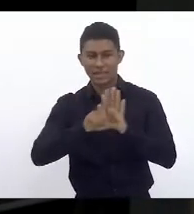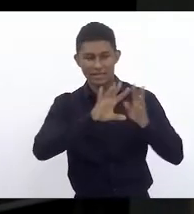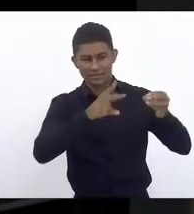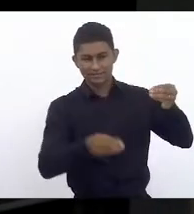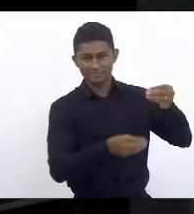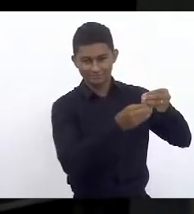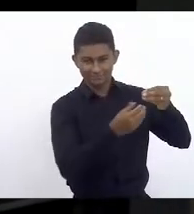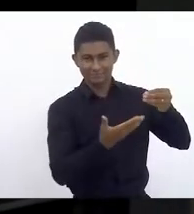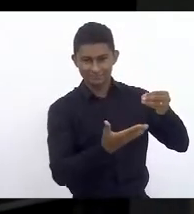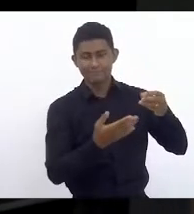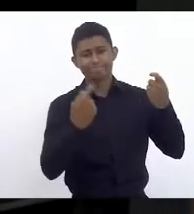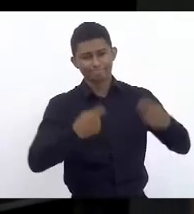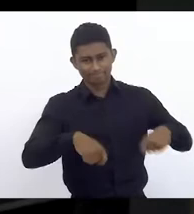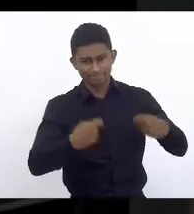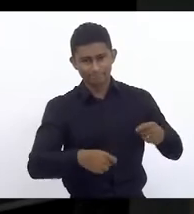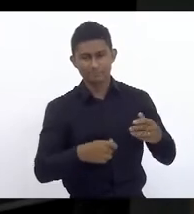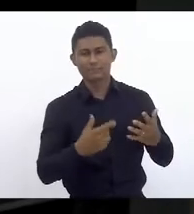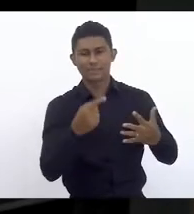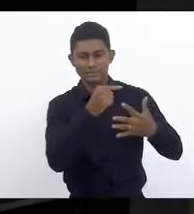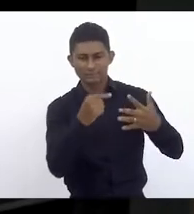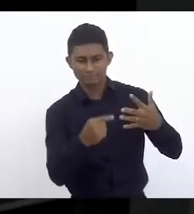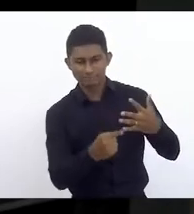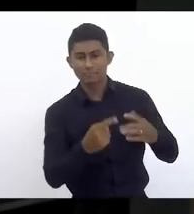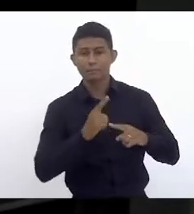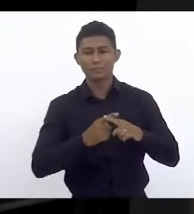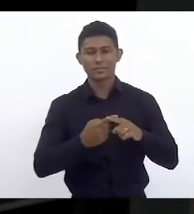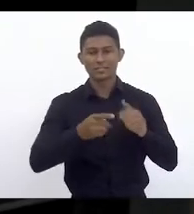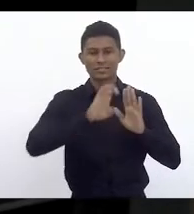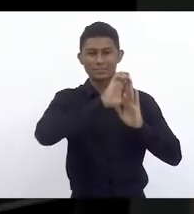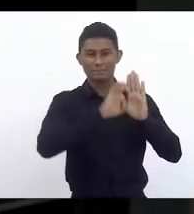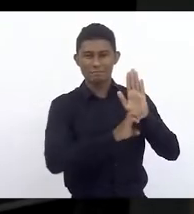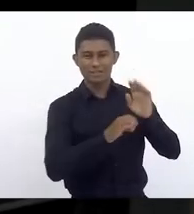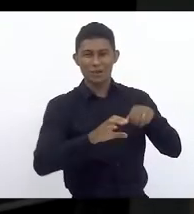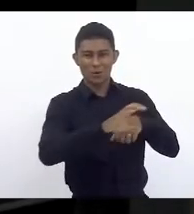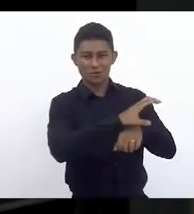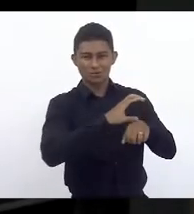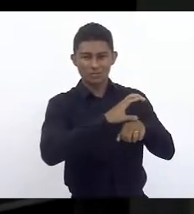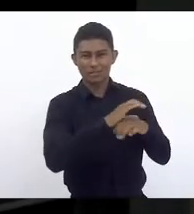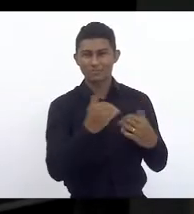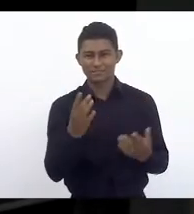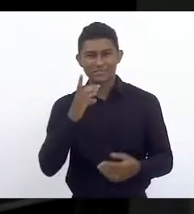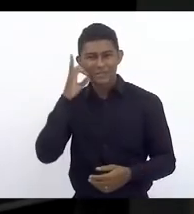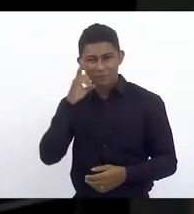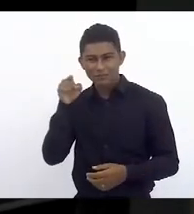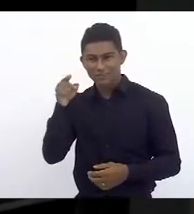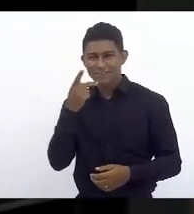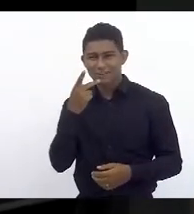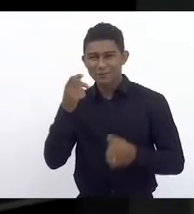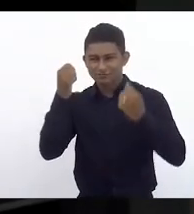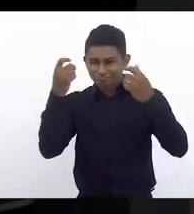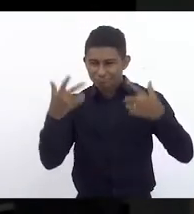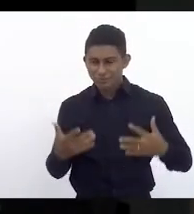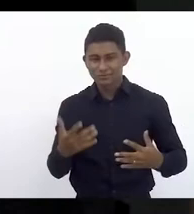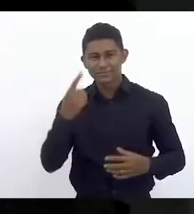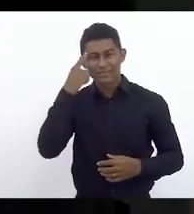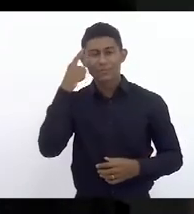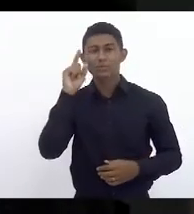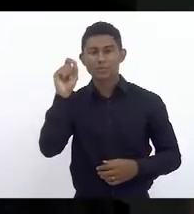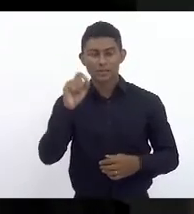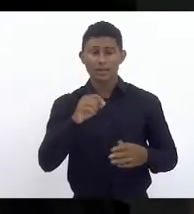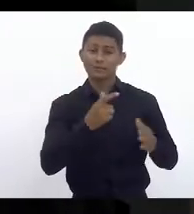porque a emenda constitucional, como o deputado Luiz Paulo lembrou bem na abertura, ela é a